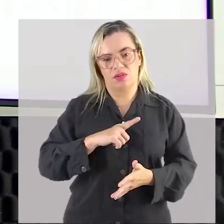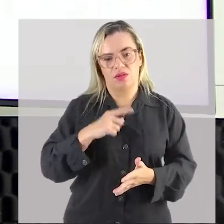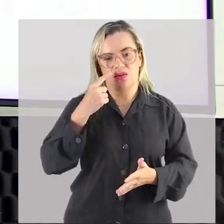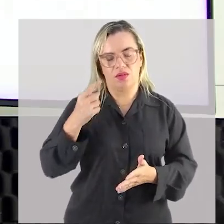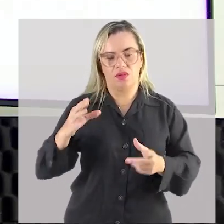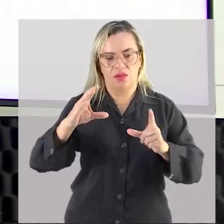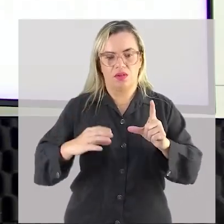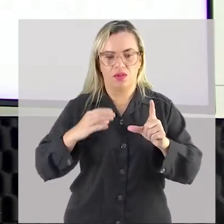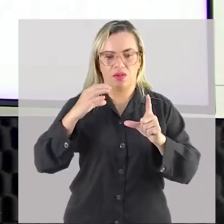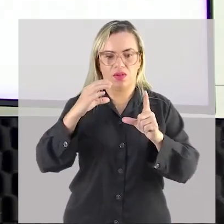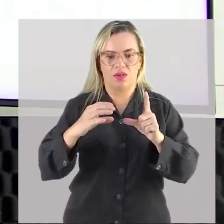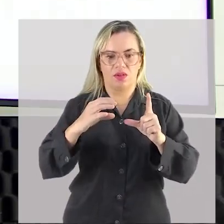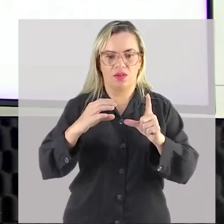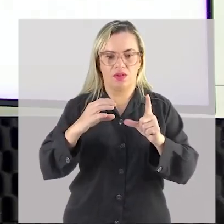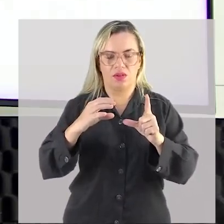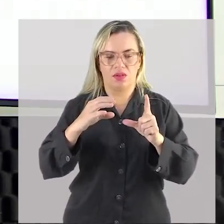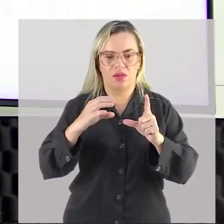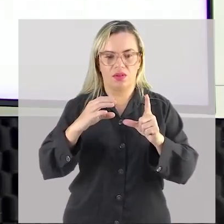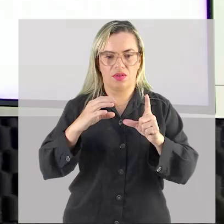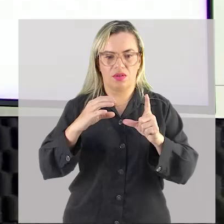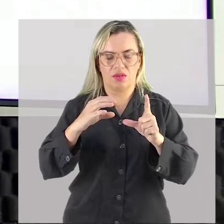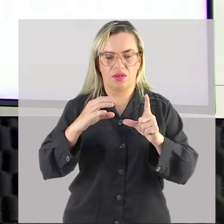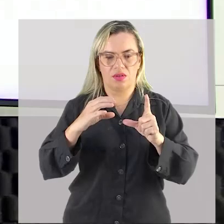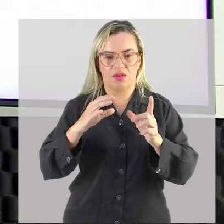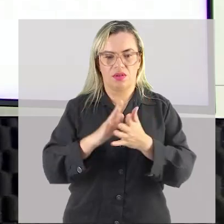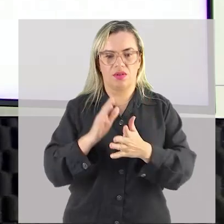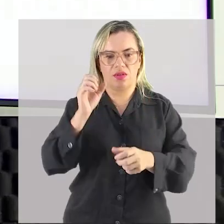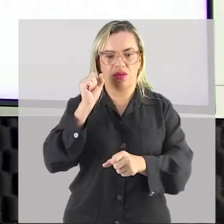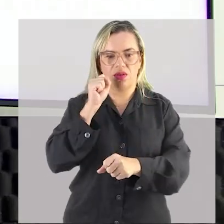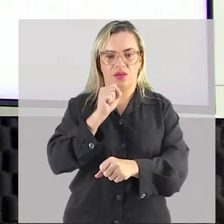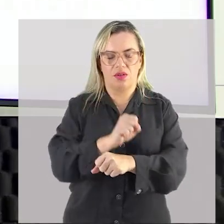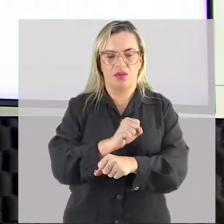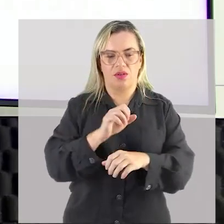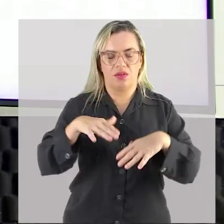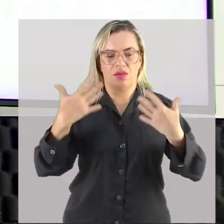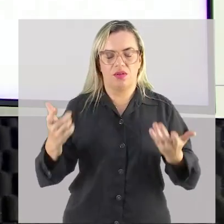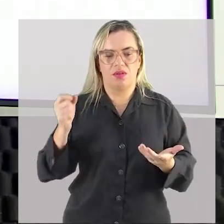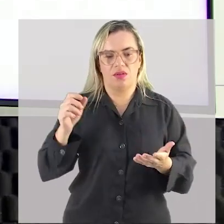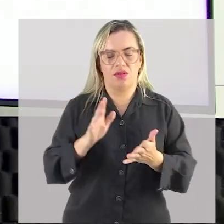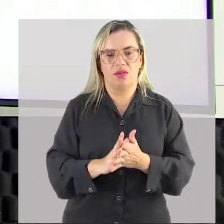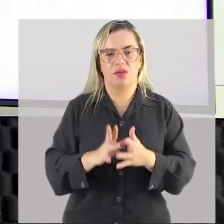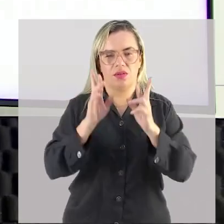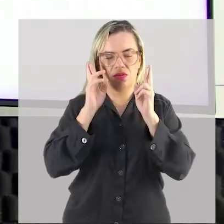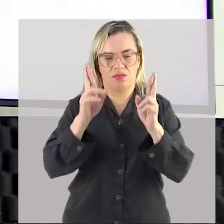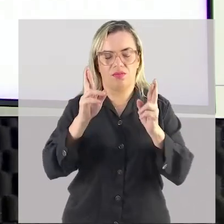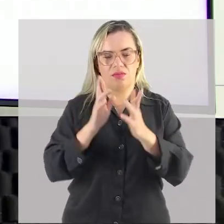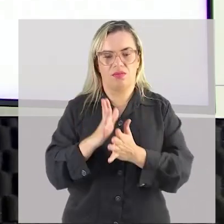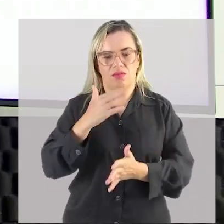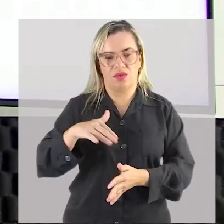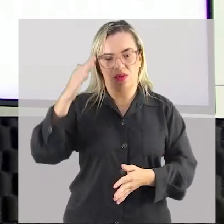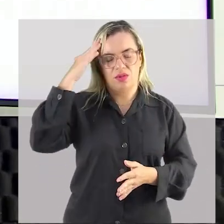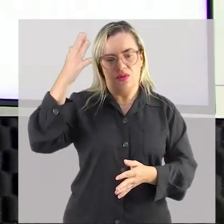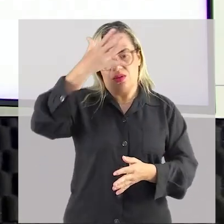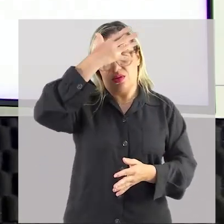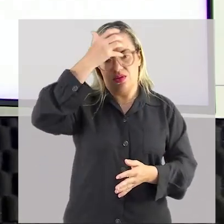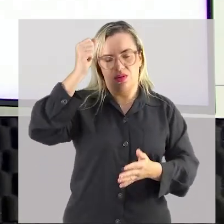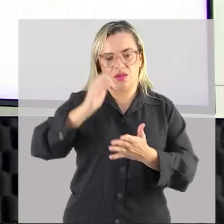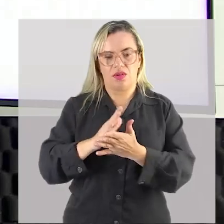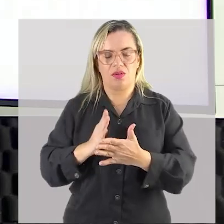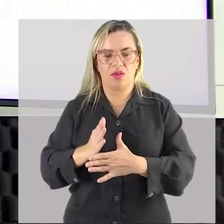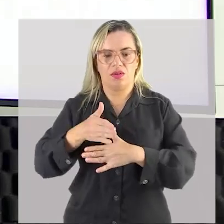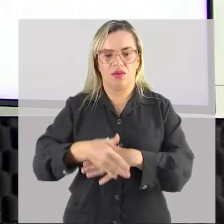o bicho pega se ficar o bicho põe e eu fico por aqui espero que vocês tenham entendido não esqueçam de